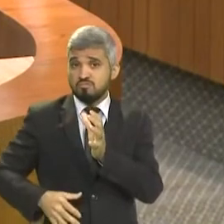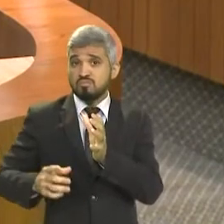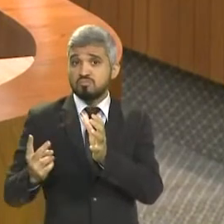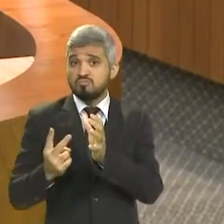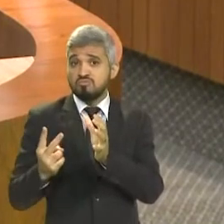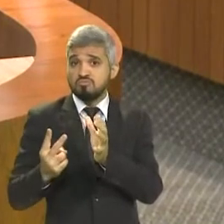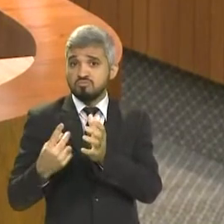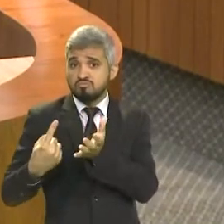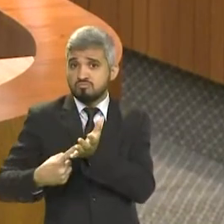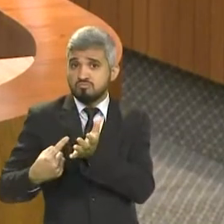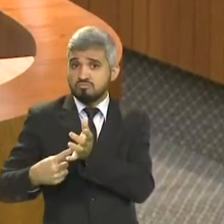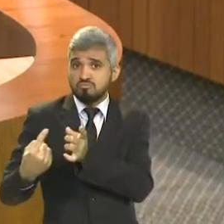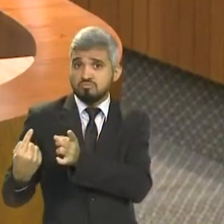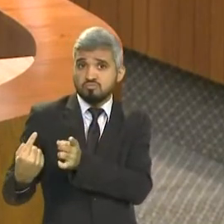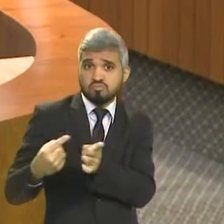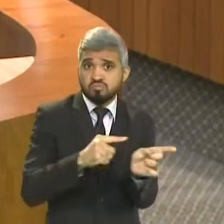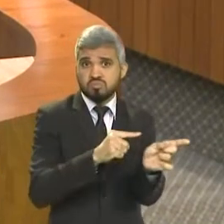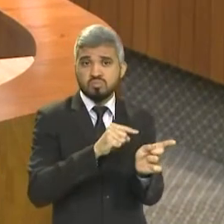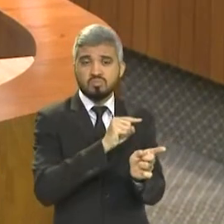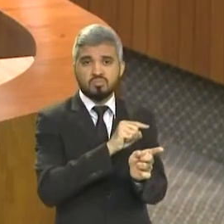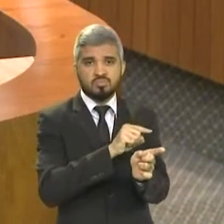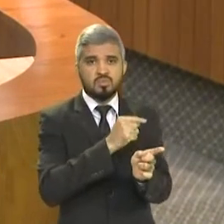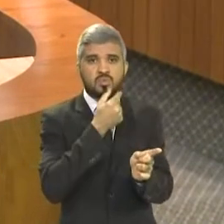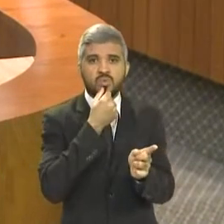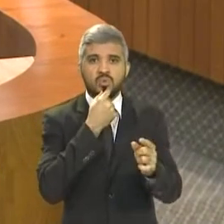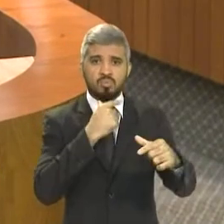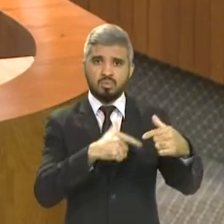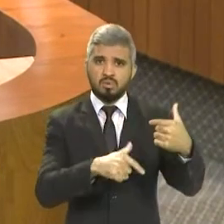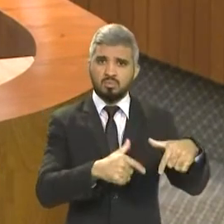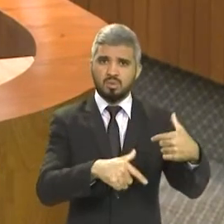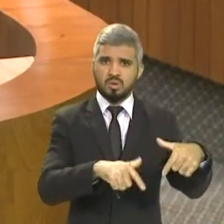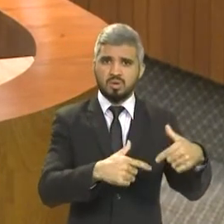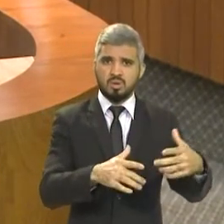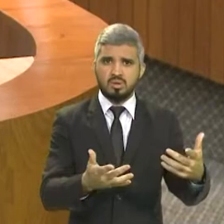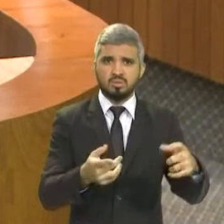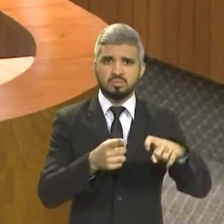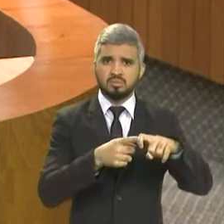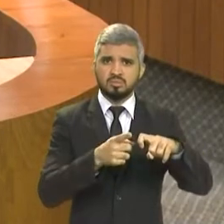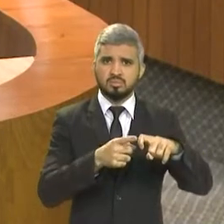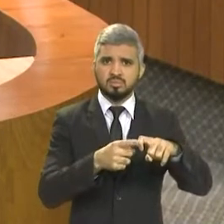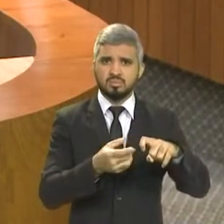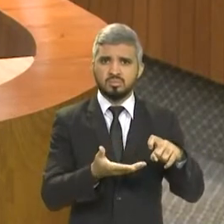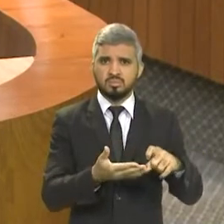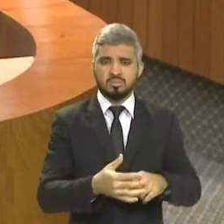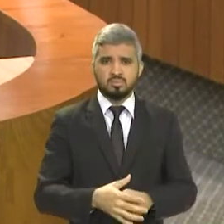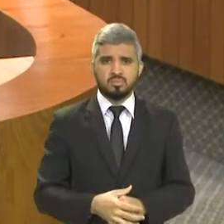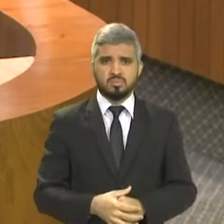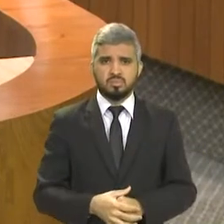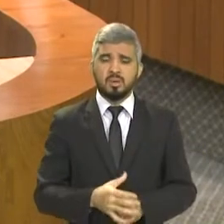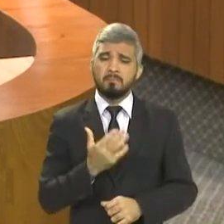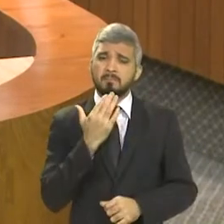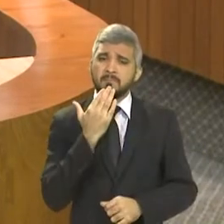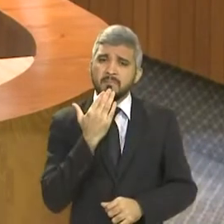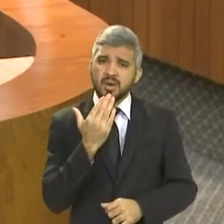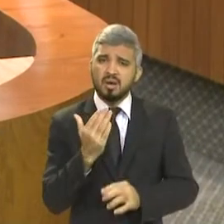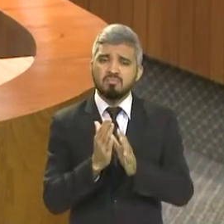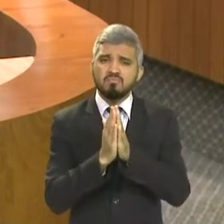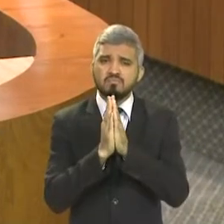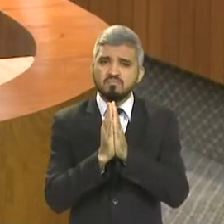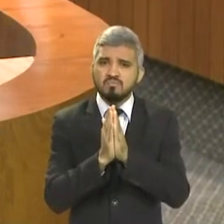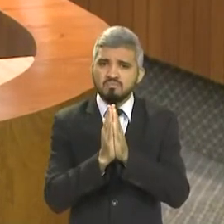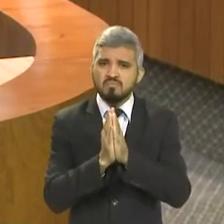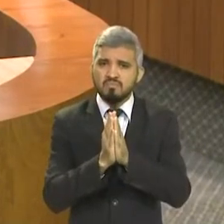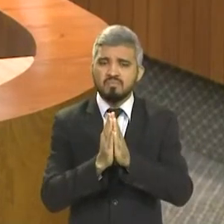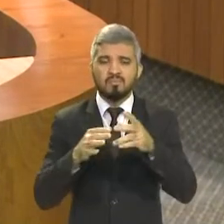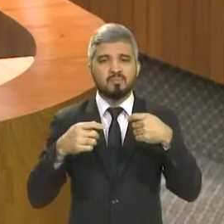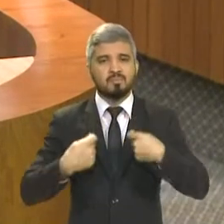que estava no consultório médico. E o que a gente pede realmente é o aumento do contingente a essas